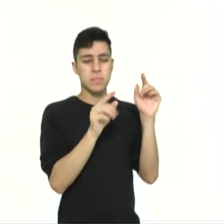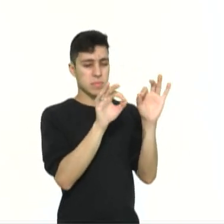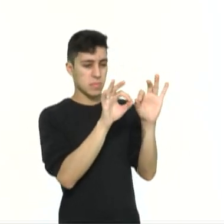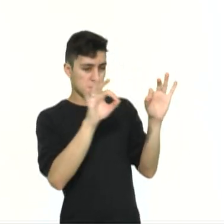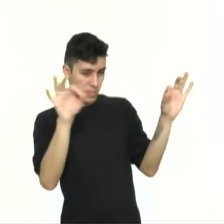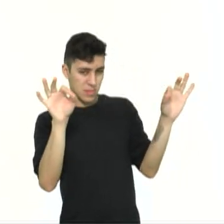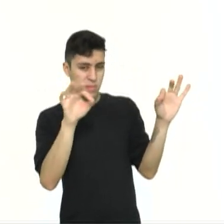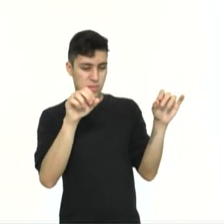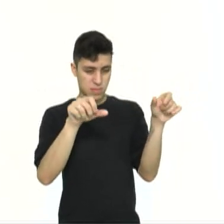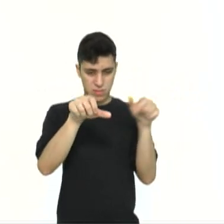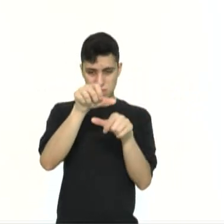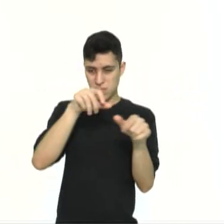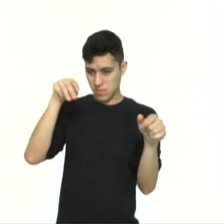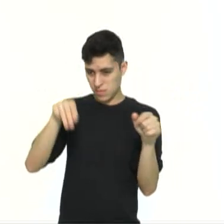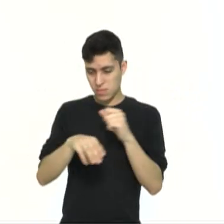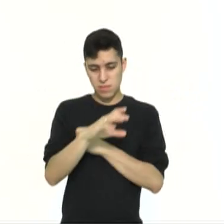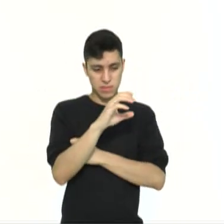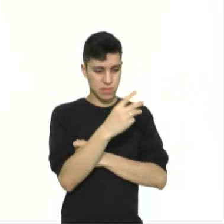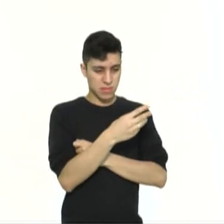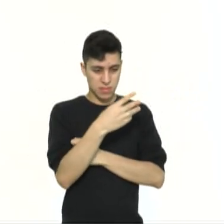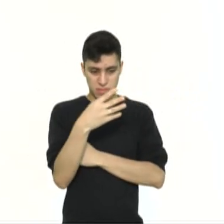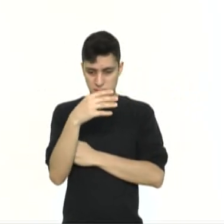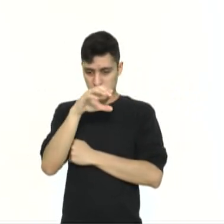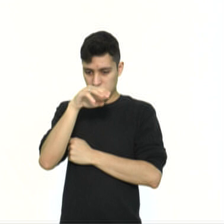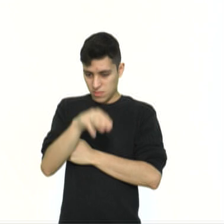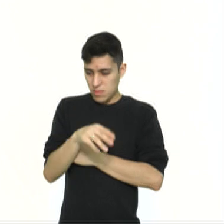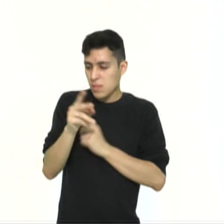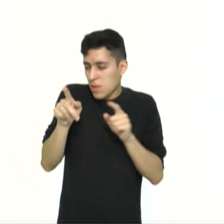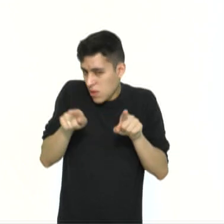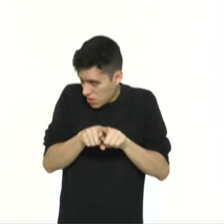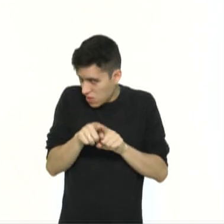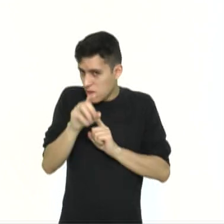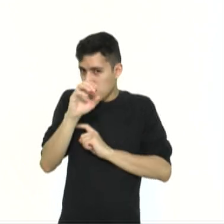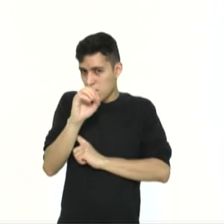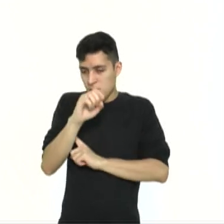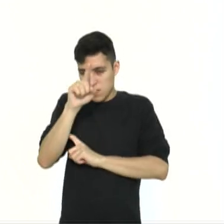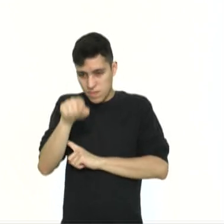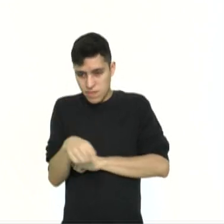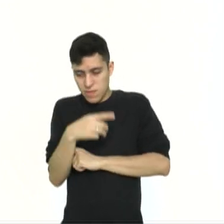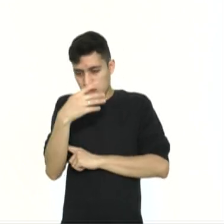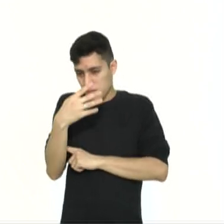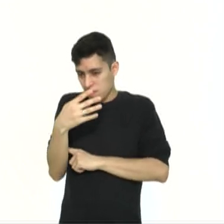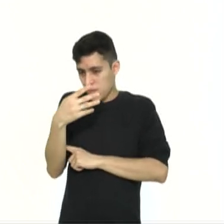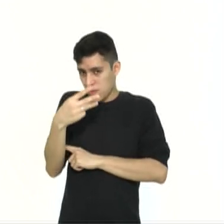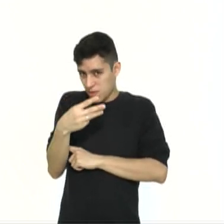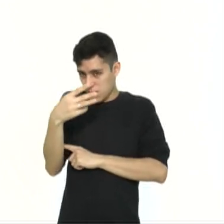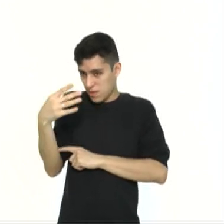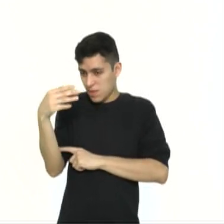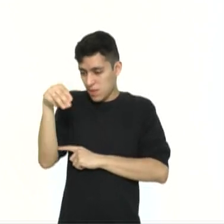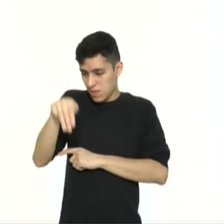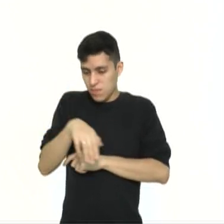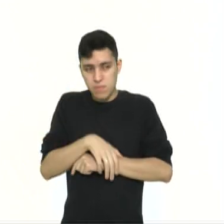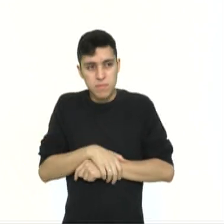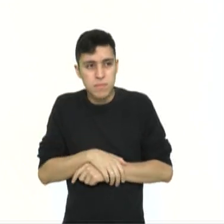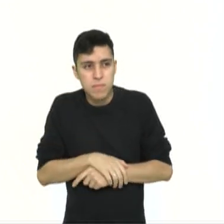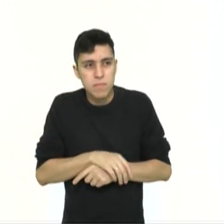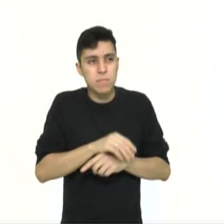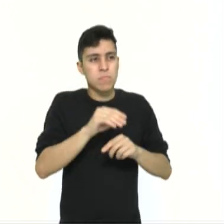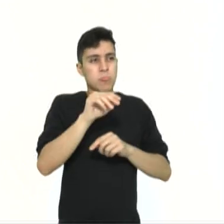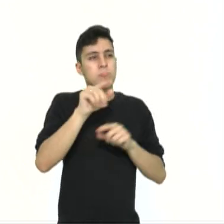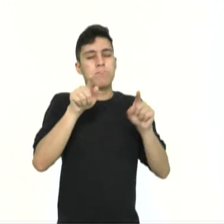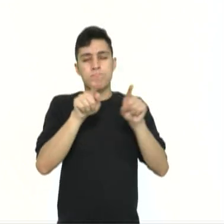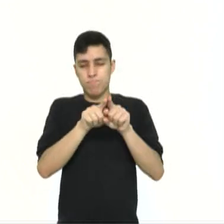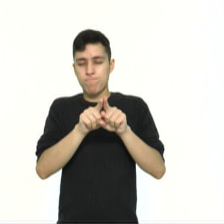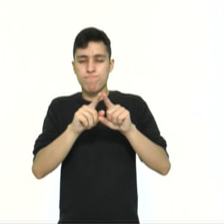para metro. Então ali, ó, 34 centímetros é a mesma coisa que 0,34 metros. Aplicando na equação da frequência.